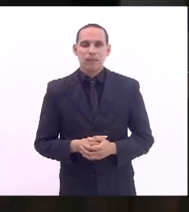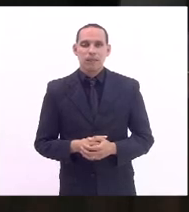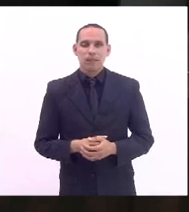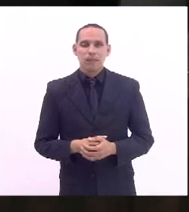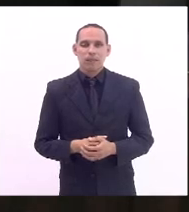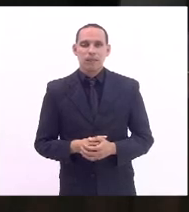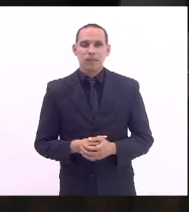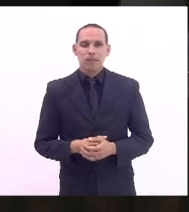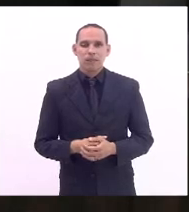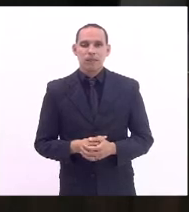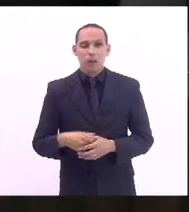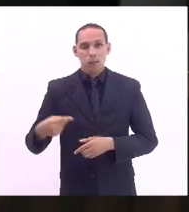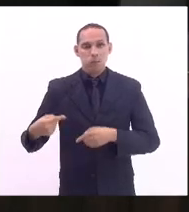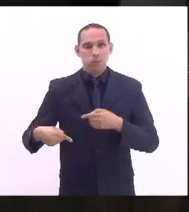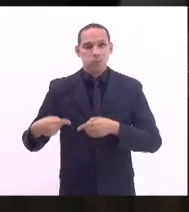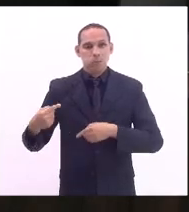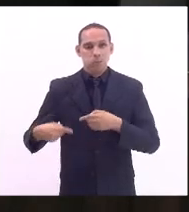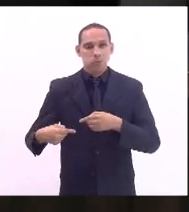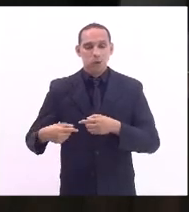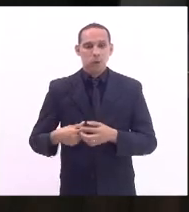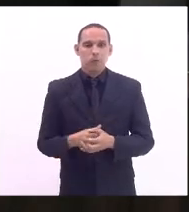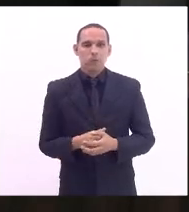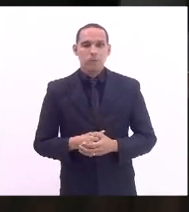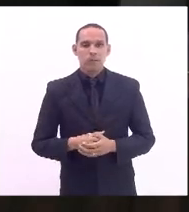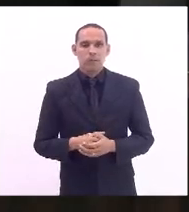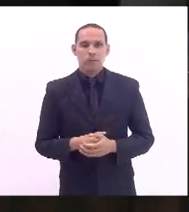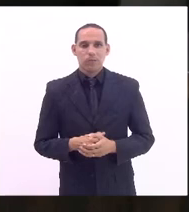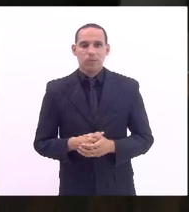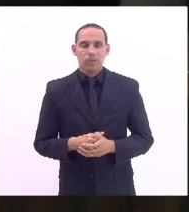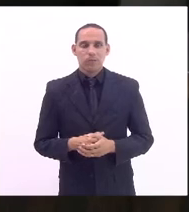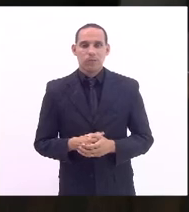em discussão.